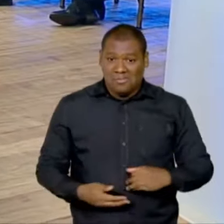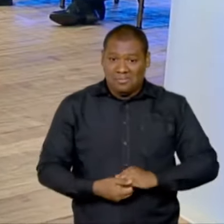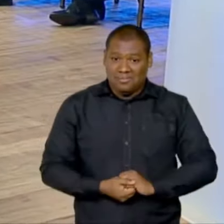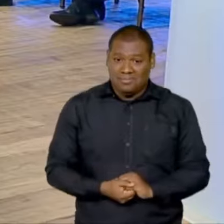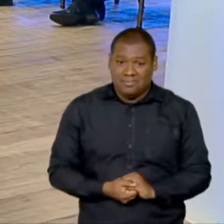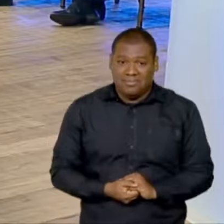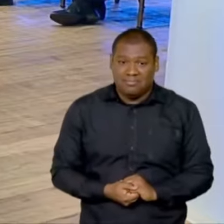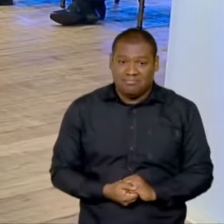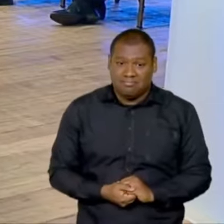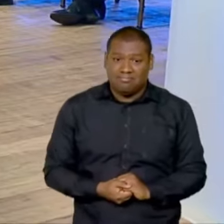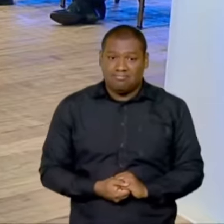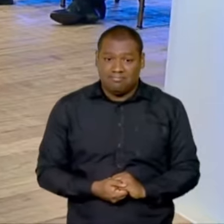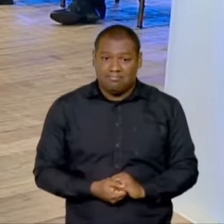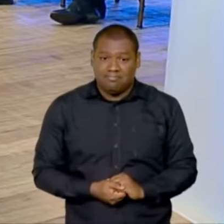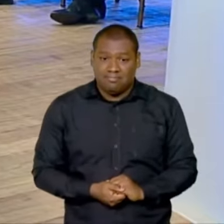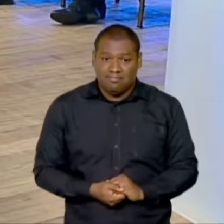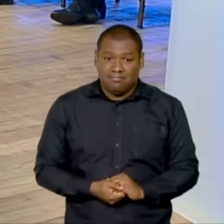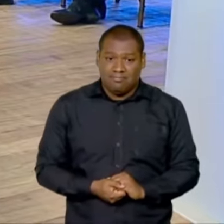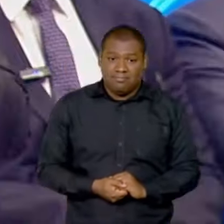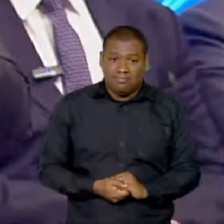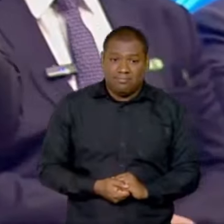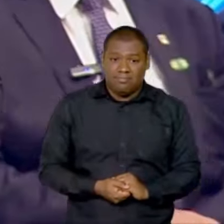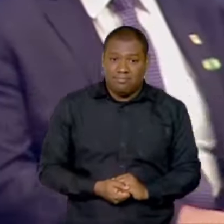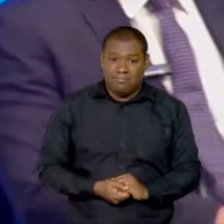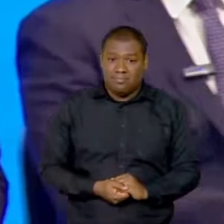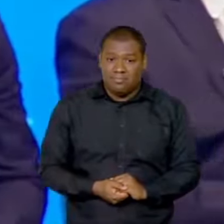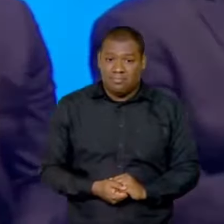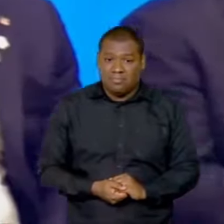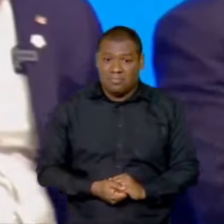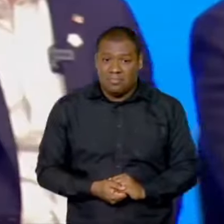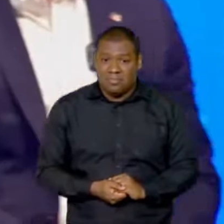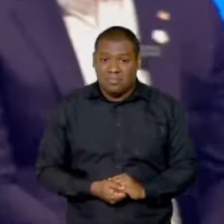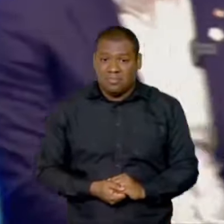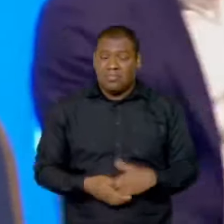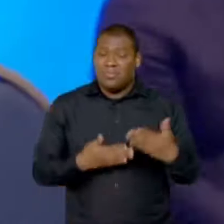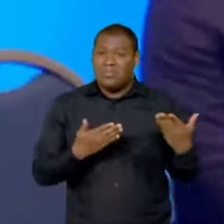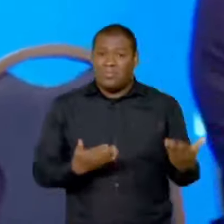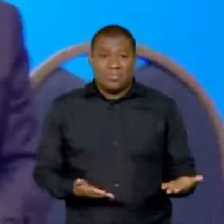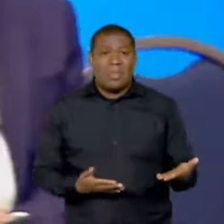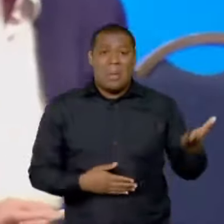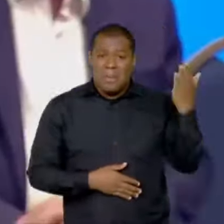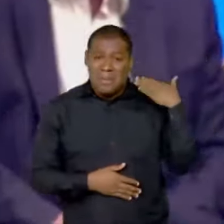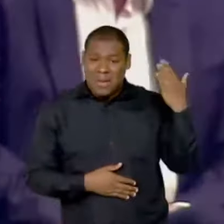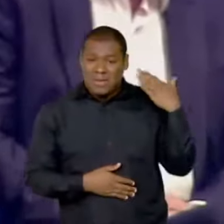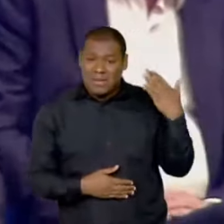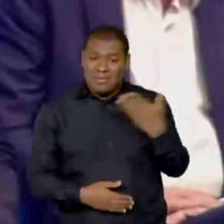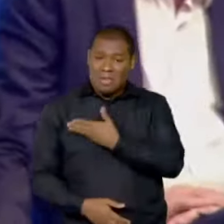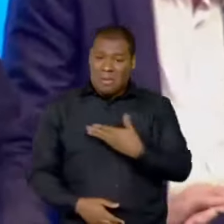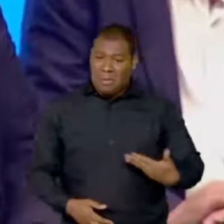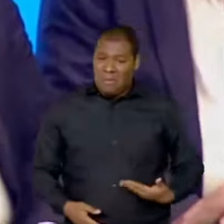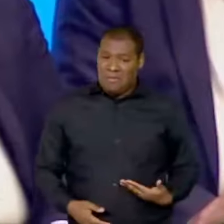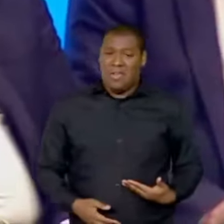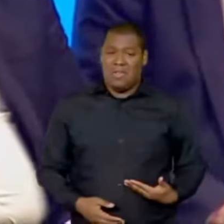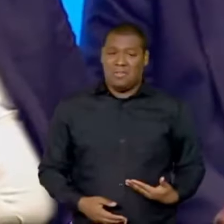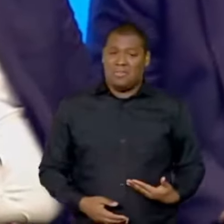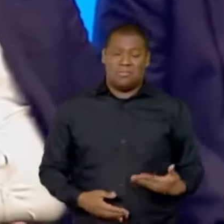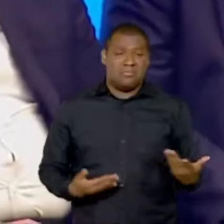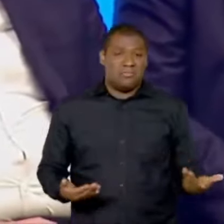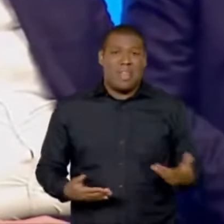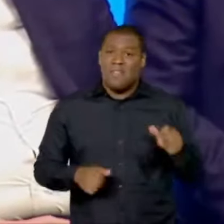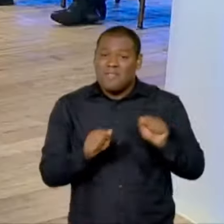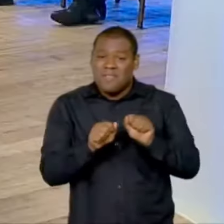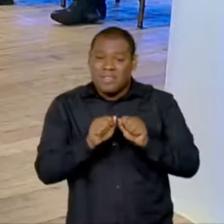É impressionante a incapacidade de execução. É por isso que na área do